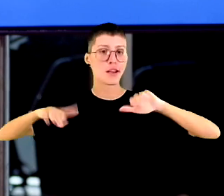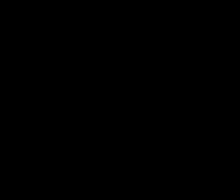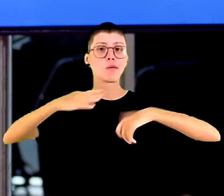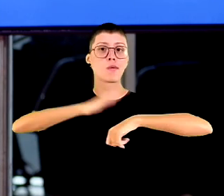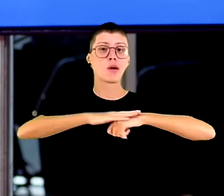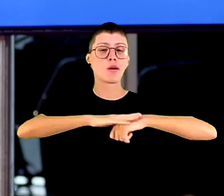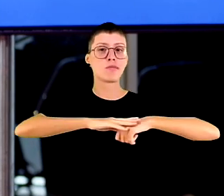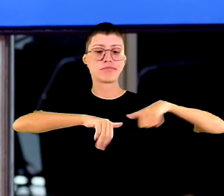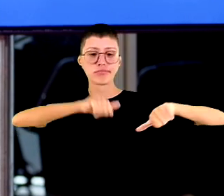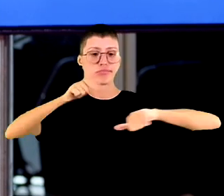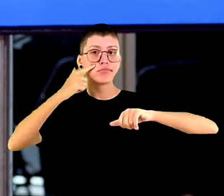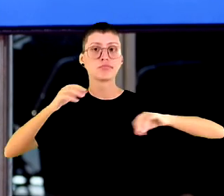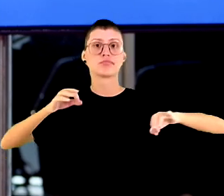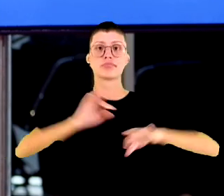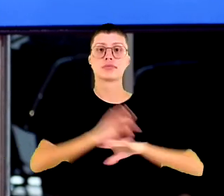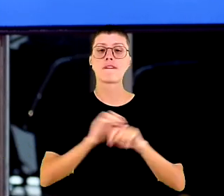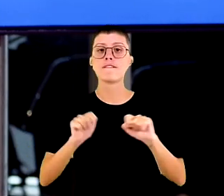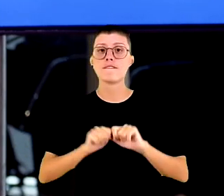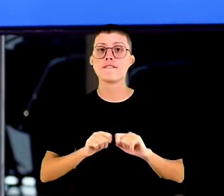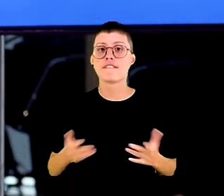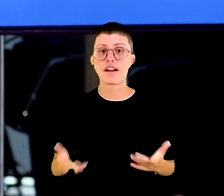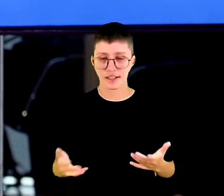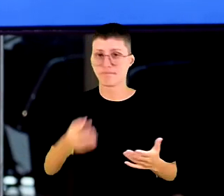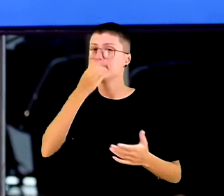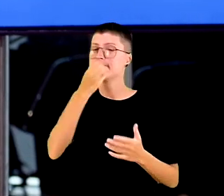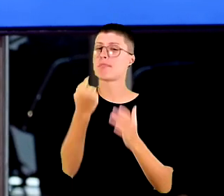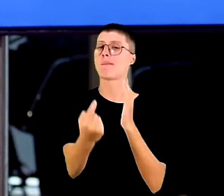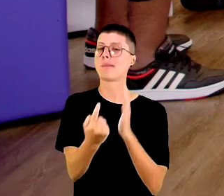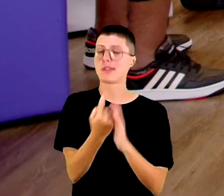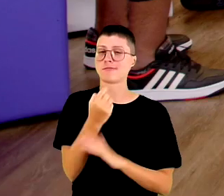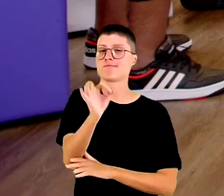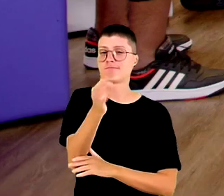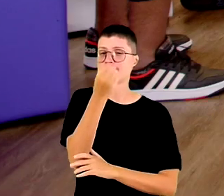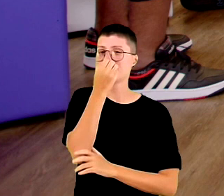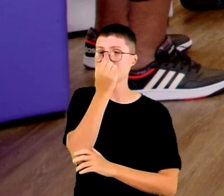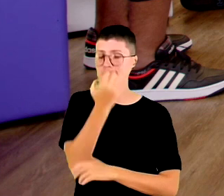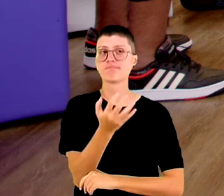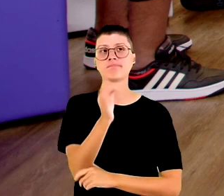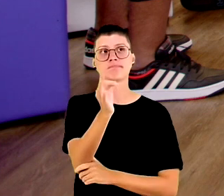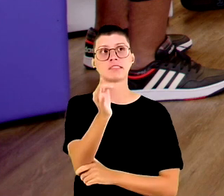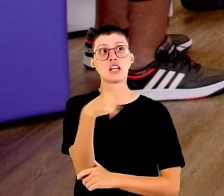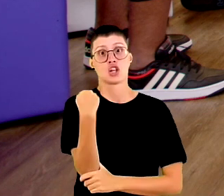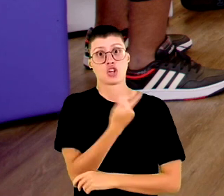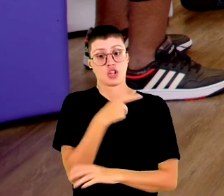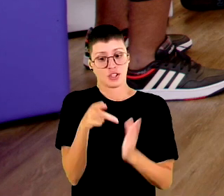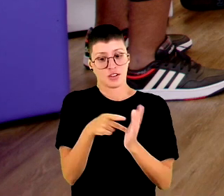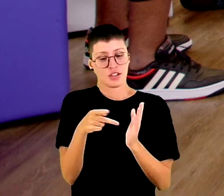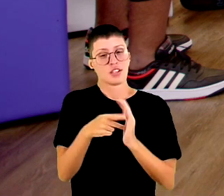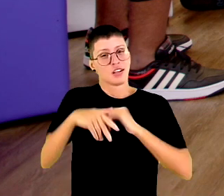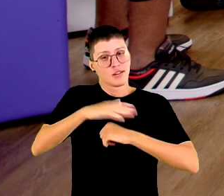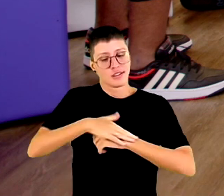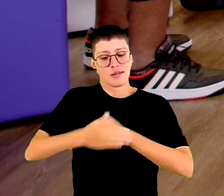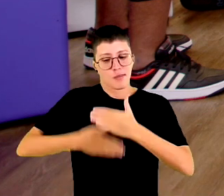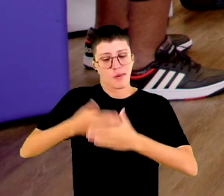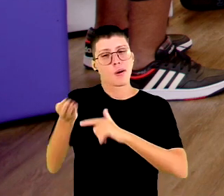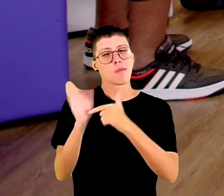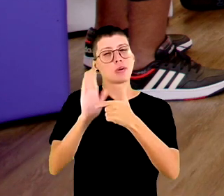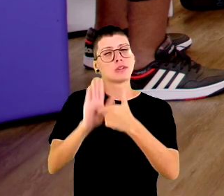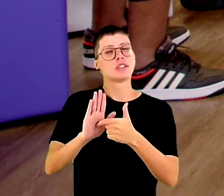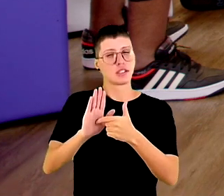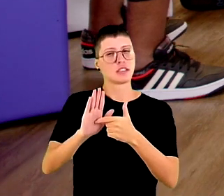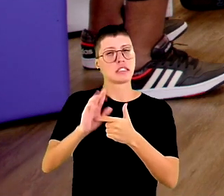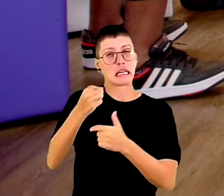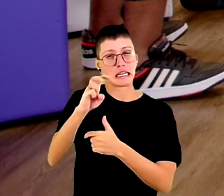realizada pela Thrive? Boa pergunta, Fábio. A gente, na verdade, eu acho que o tempo, eu mostrei ali um caso de um cliente que em 15 minutos a gente